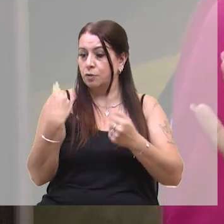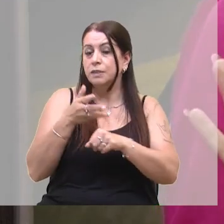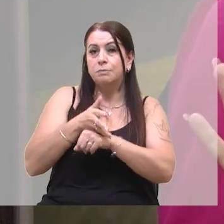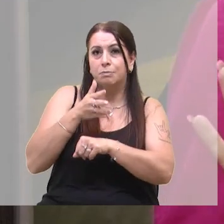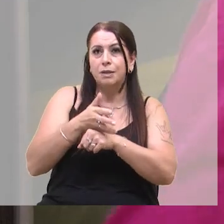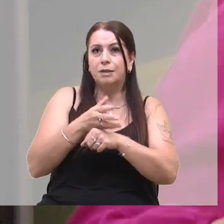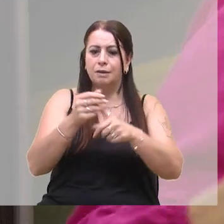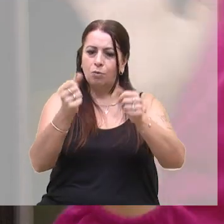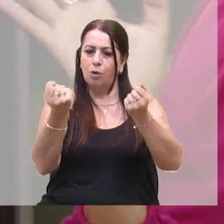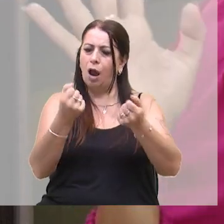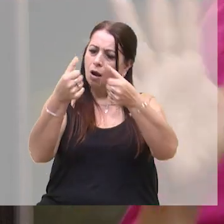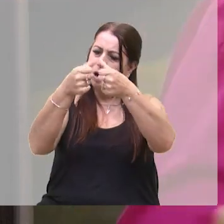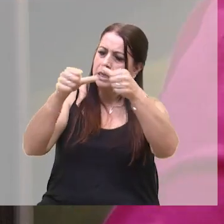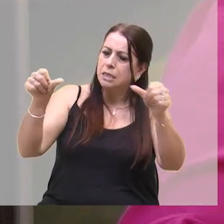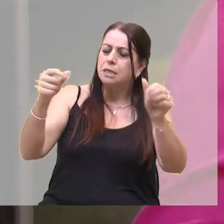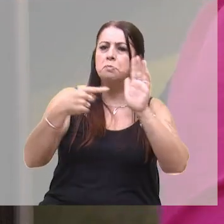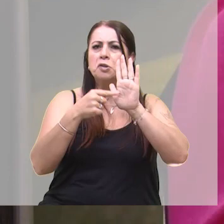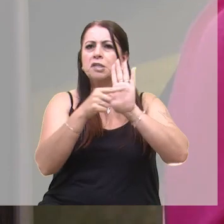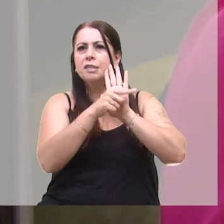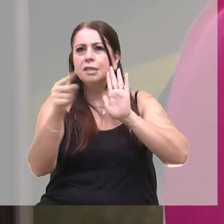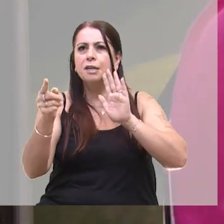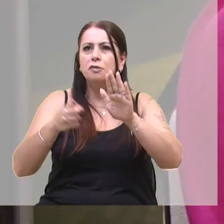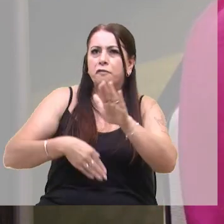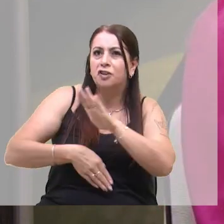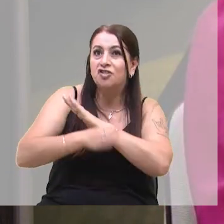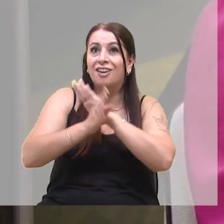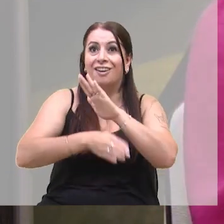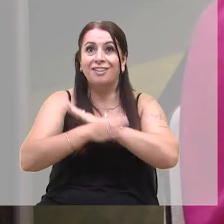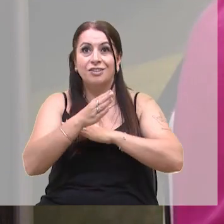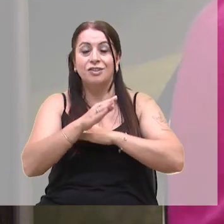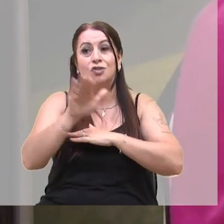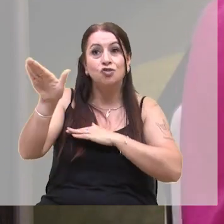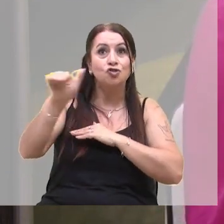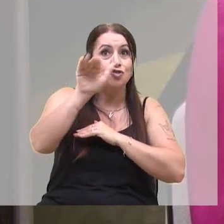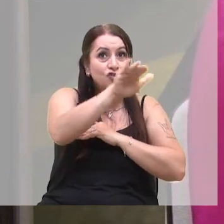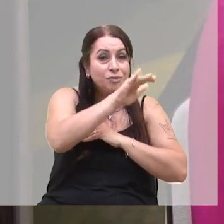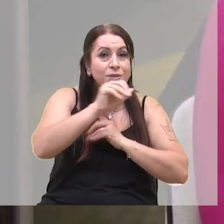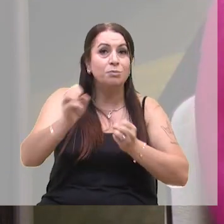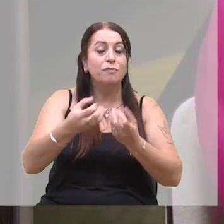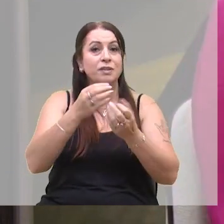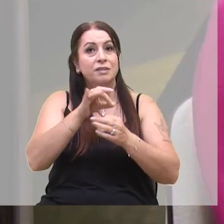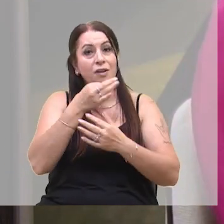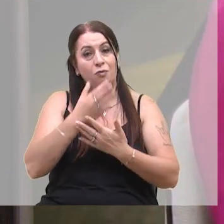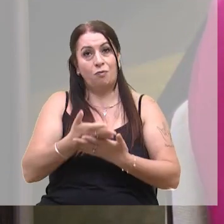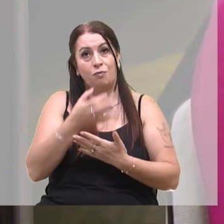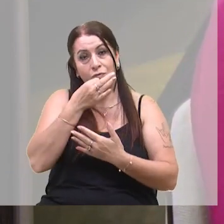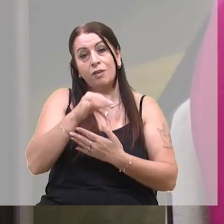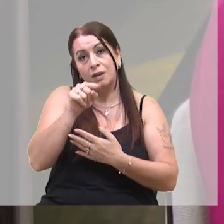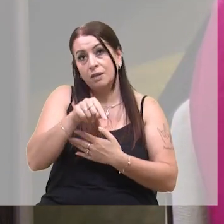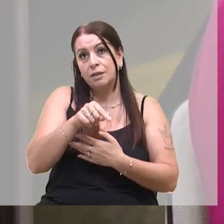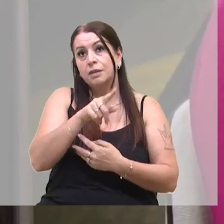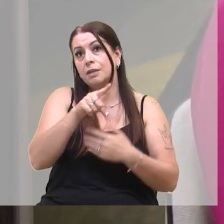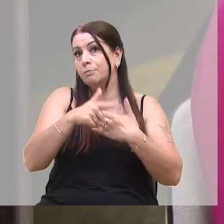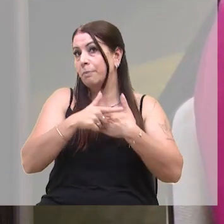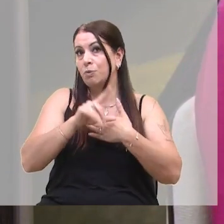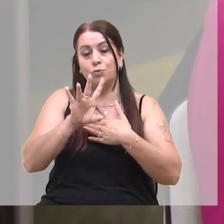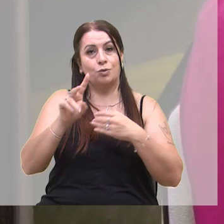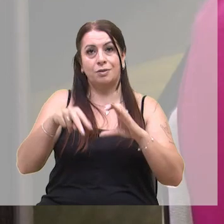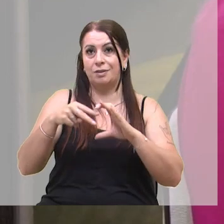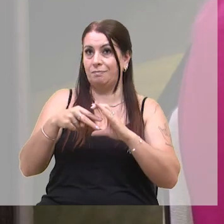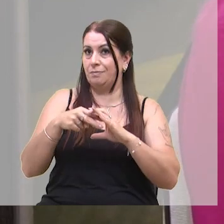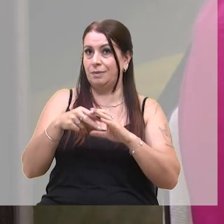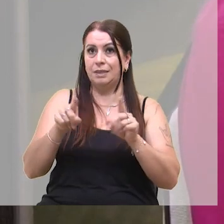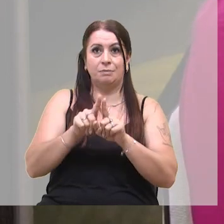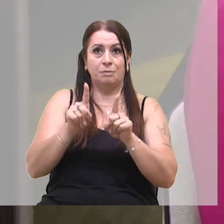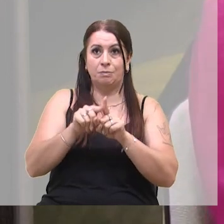gente tem feito a nossa parte, carro adesivado, mostrando para todo mundo, viajando por aí, chamando para a Festa da Uva, que esse é o papel não